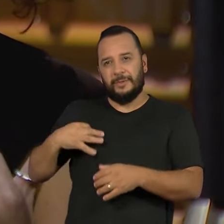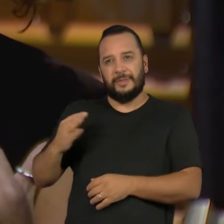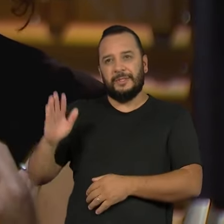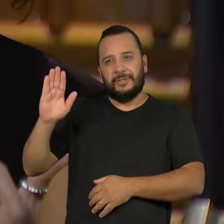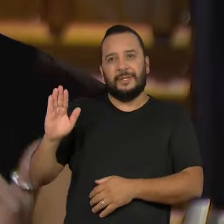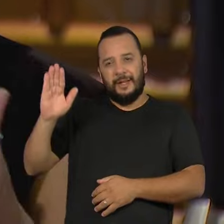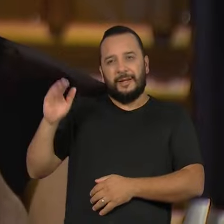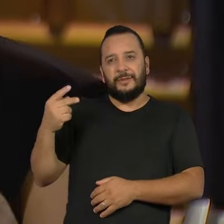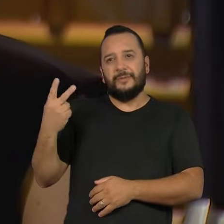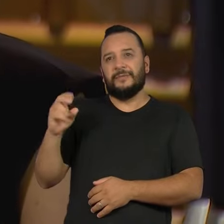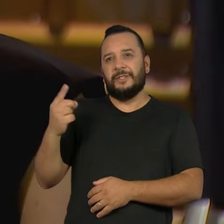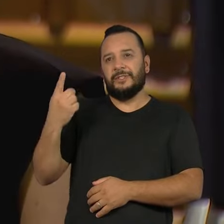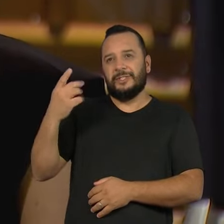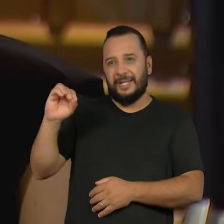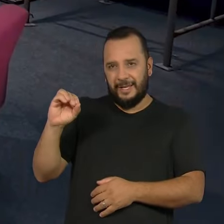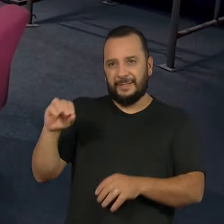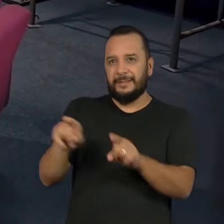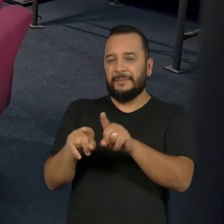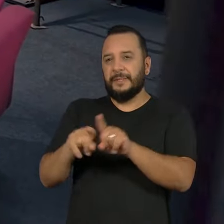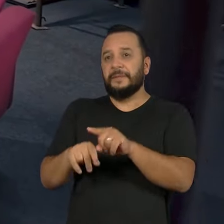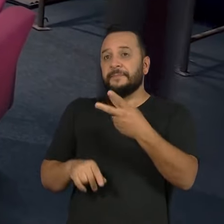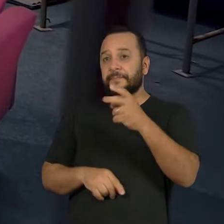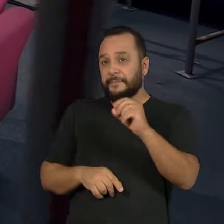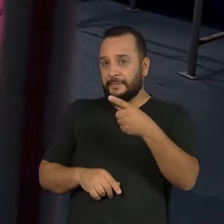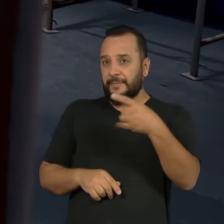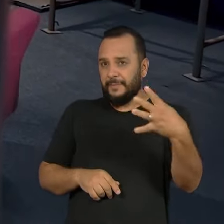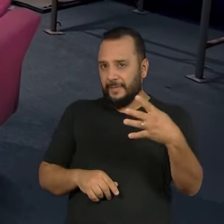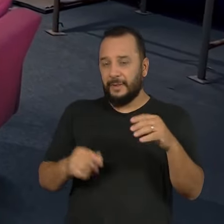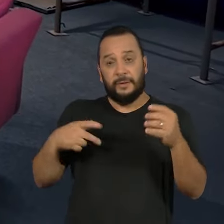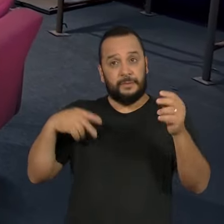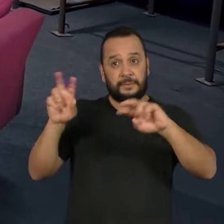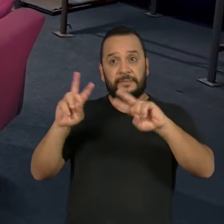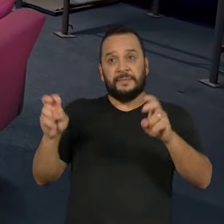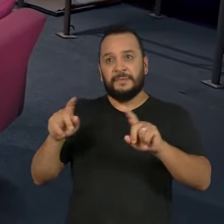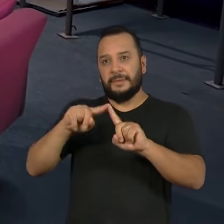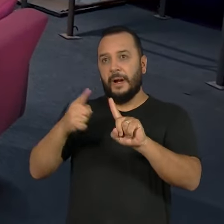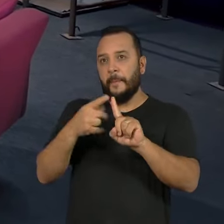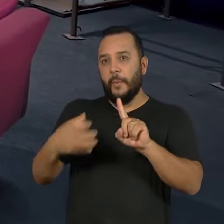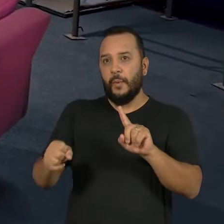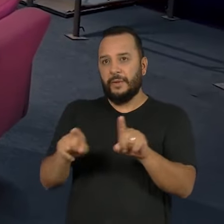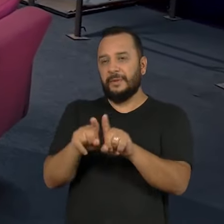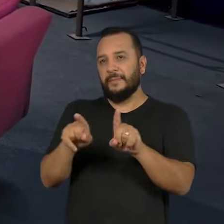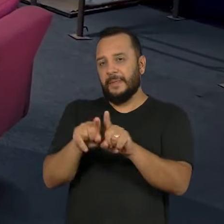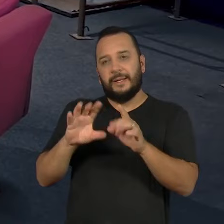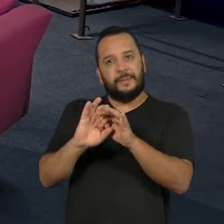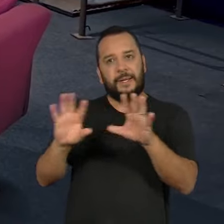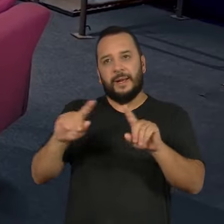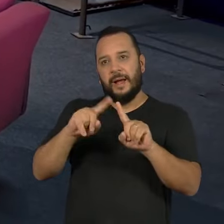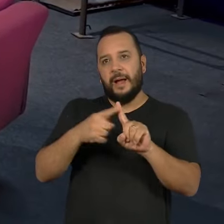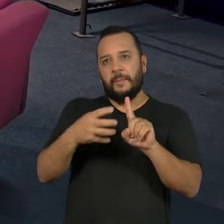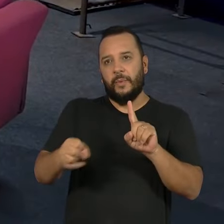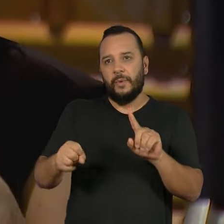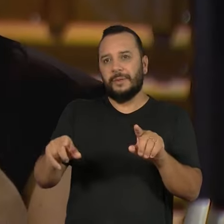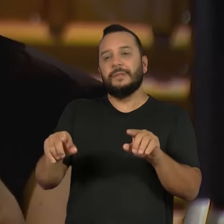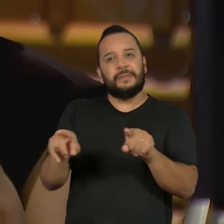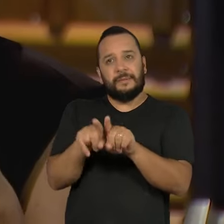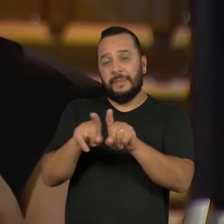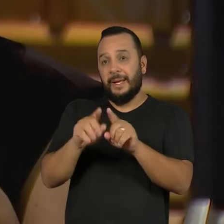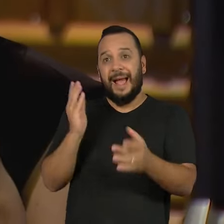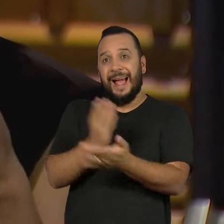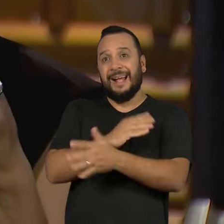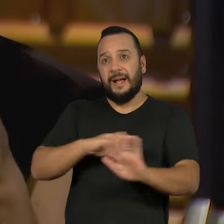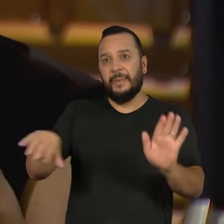2010 ou de 2014 onde o tema da questão do aborto da legalização do aborto da descriminalização do aborto